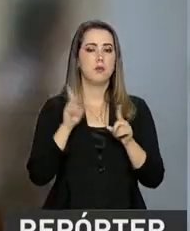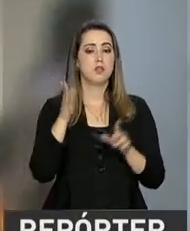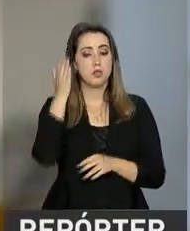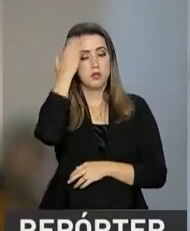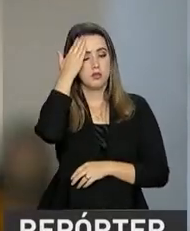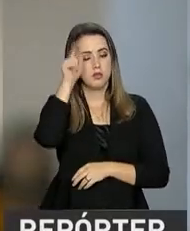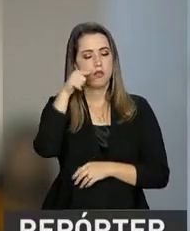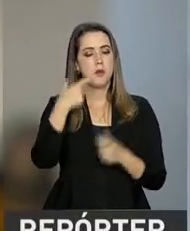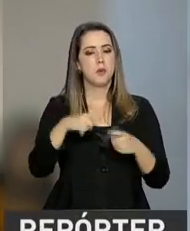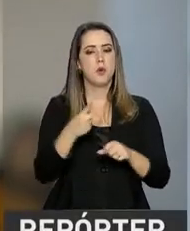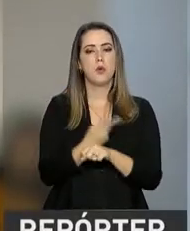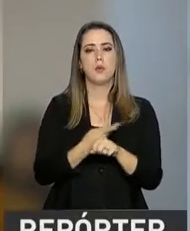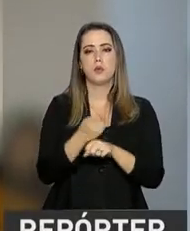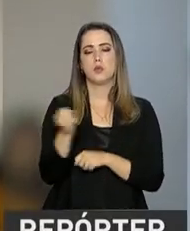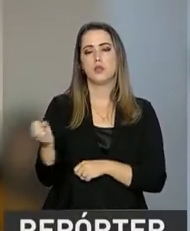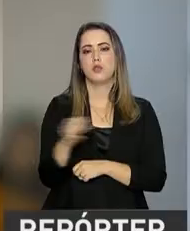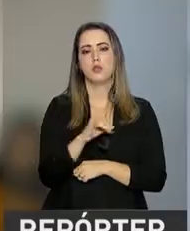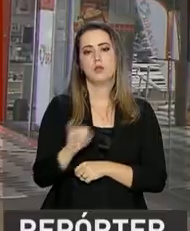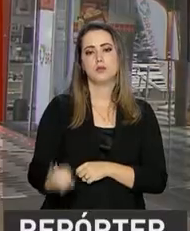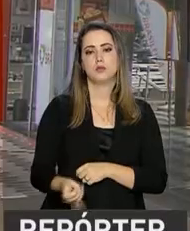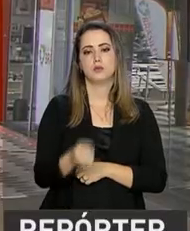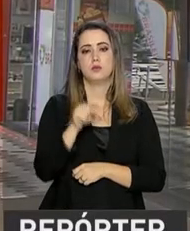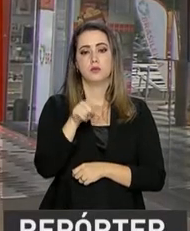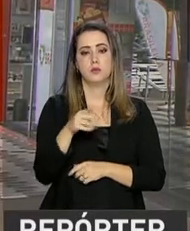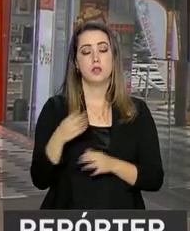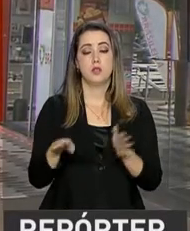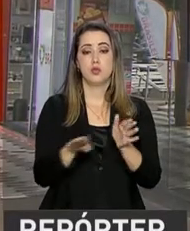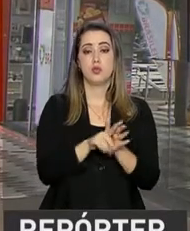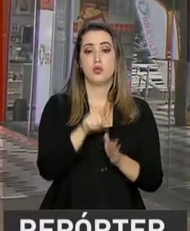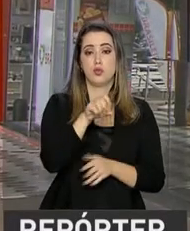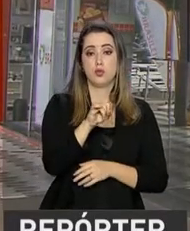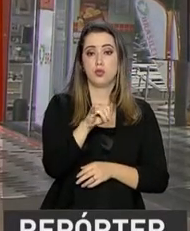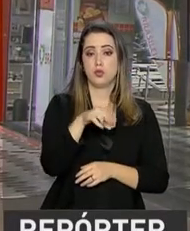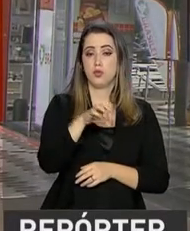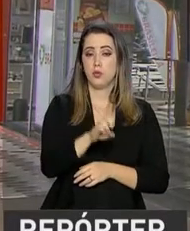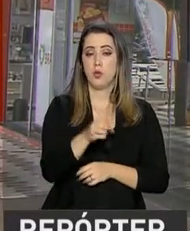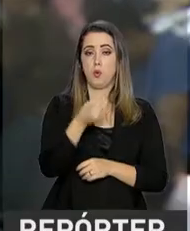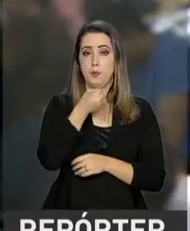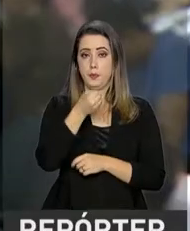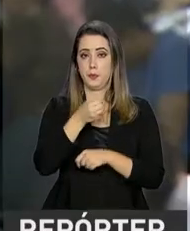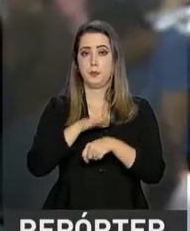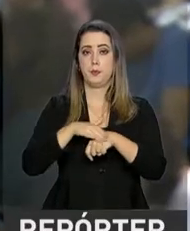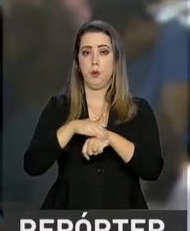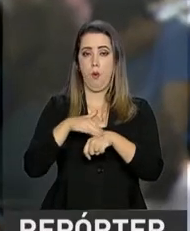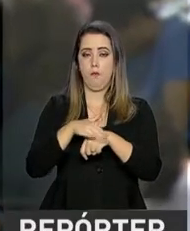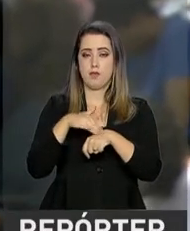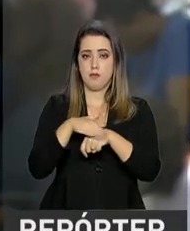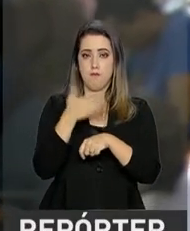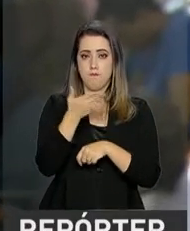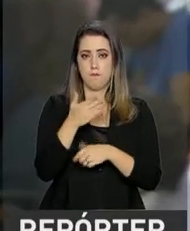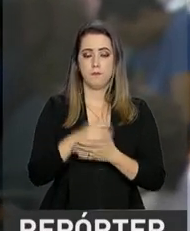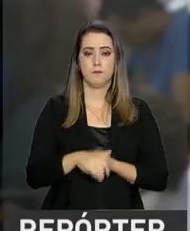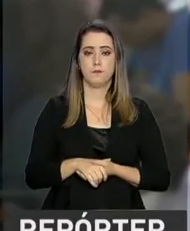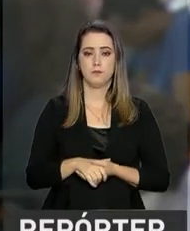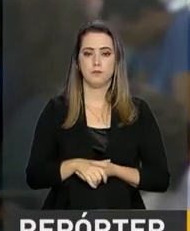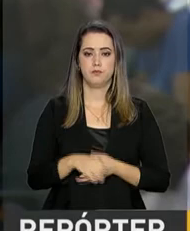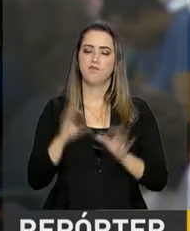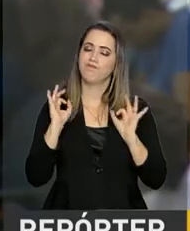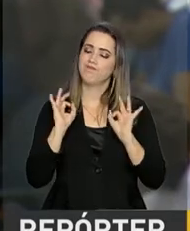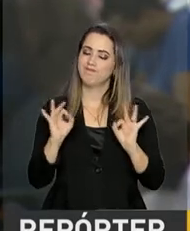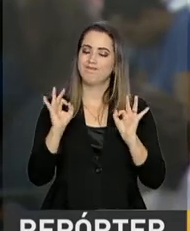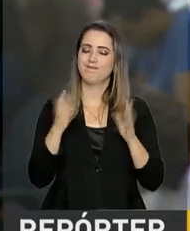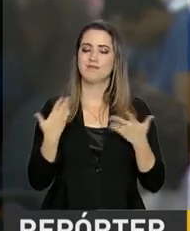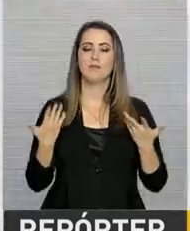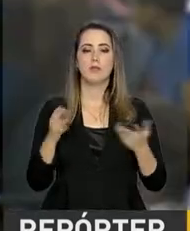sabe onde procurar uma nova colocação ele veio ao sine para uma entrevista e está otimista o buffer